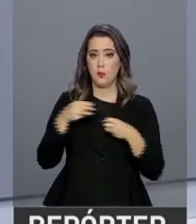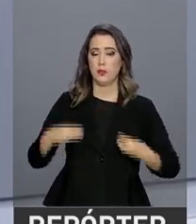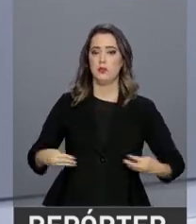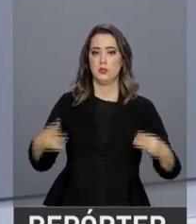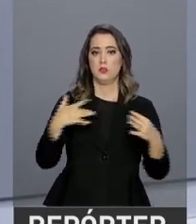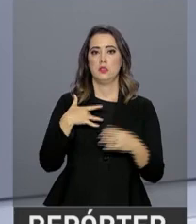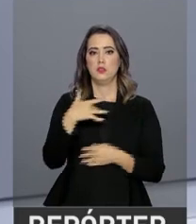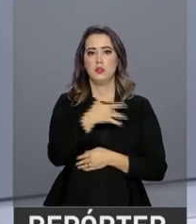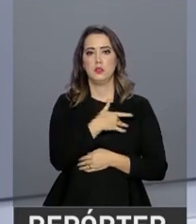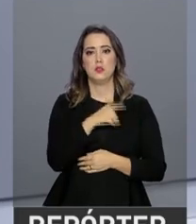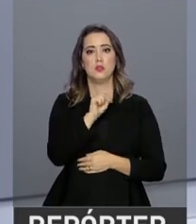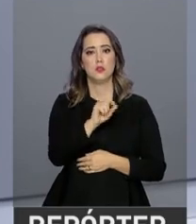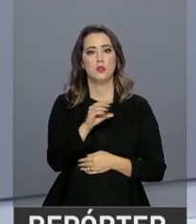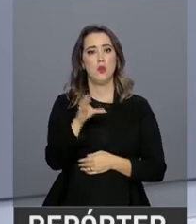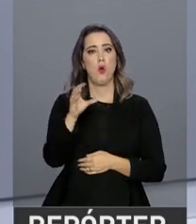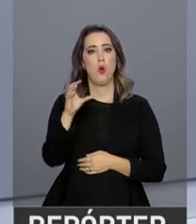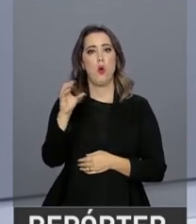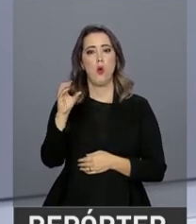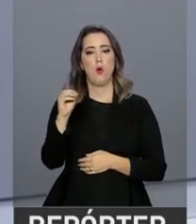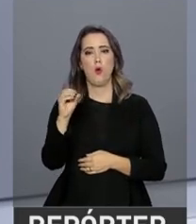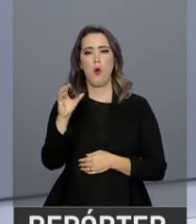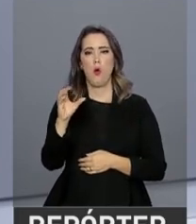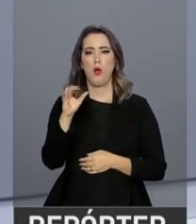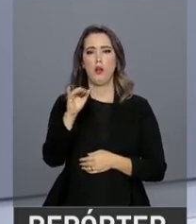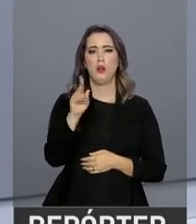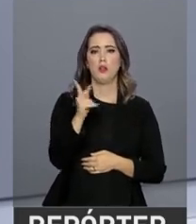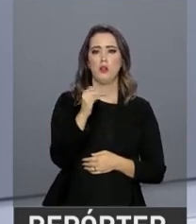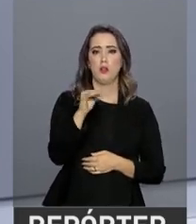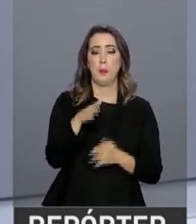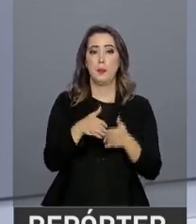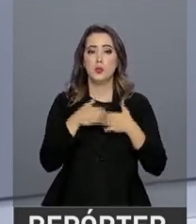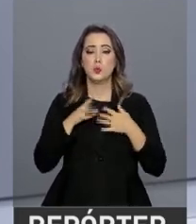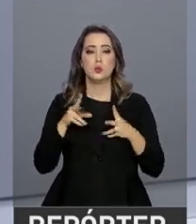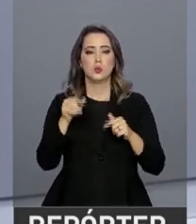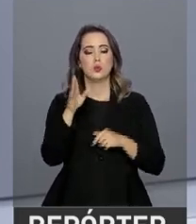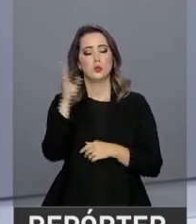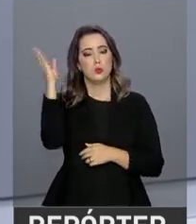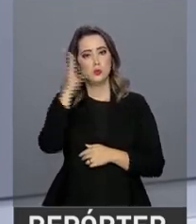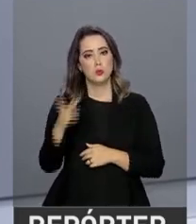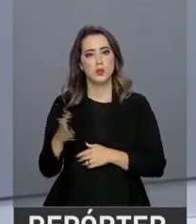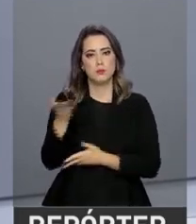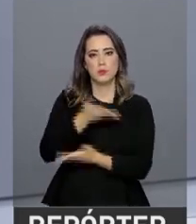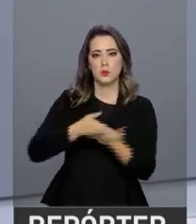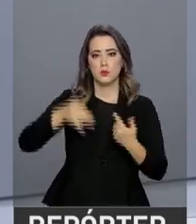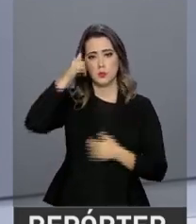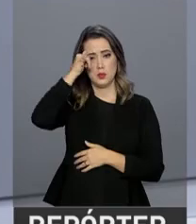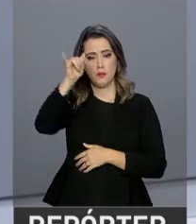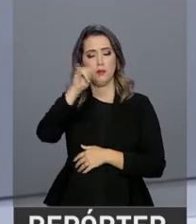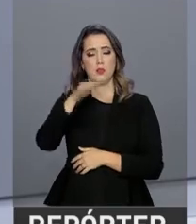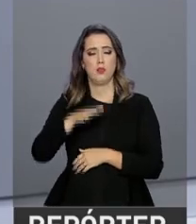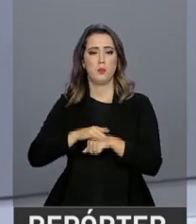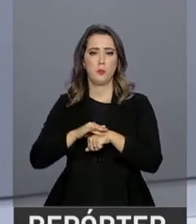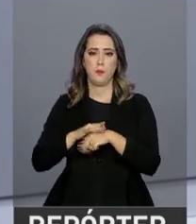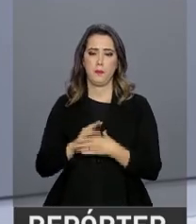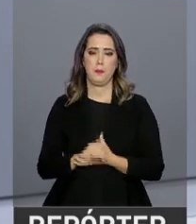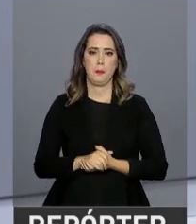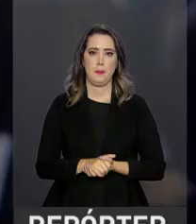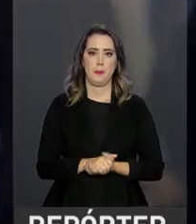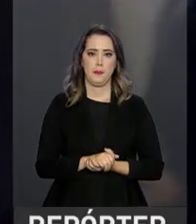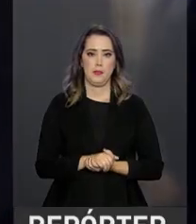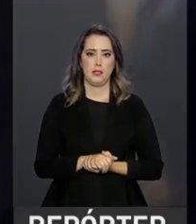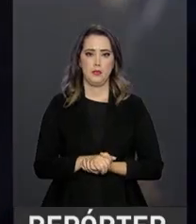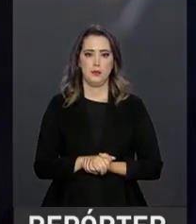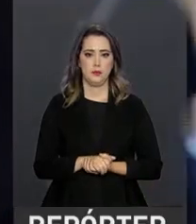da saúde gilberto occhi pediu que todos os brasileiros se envolvam na prevenção e no combate à doença